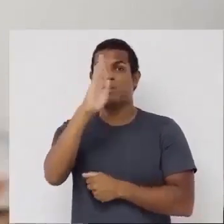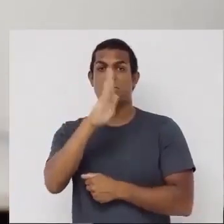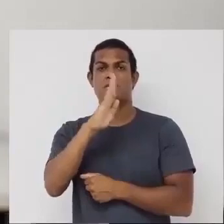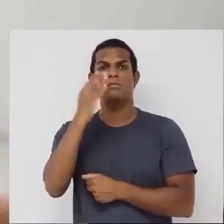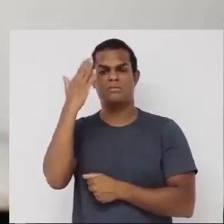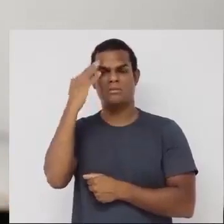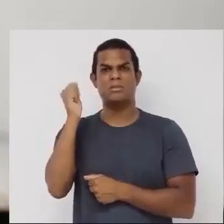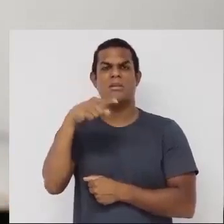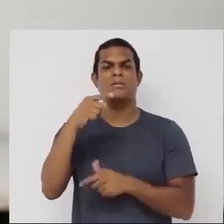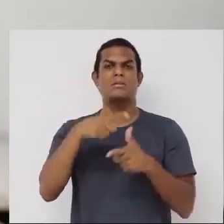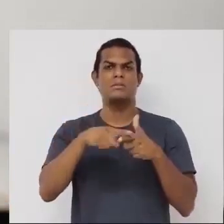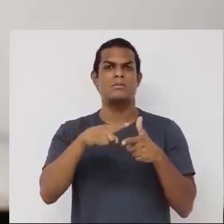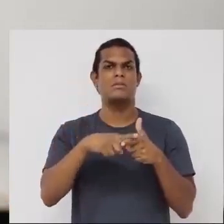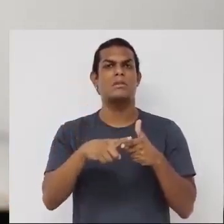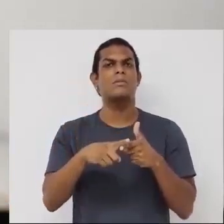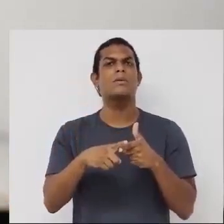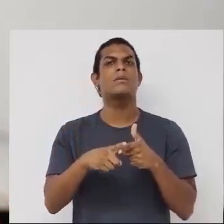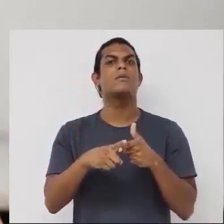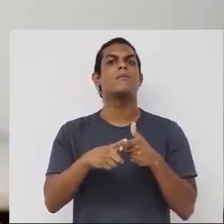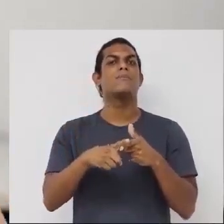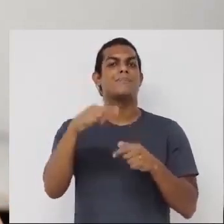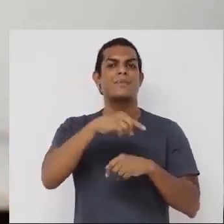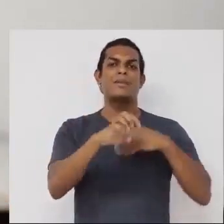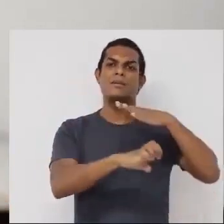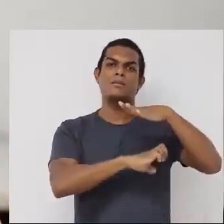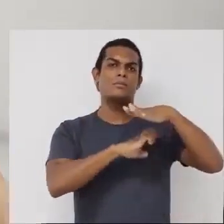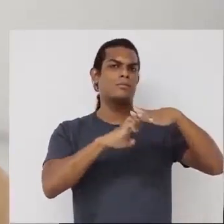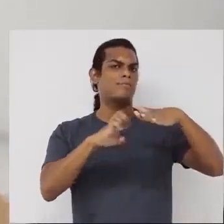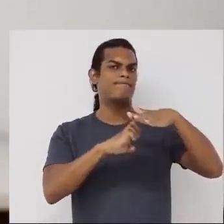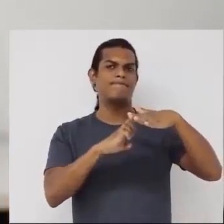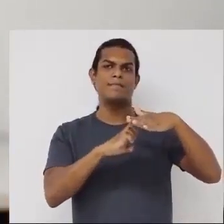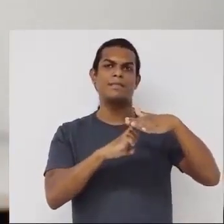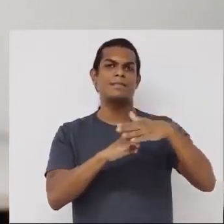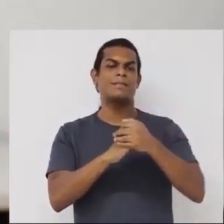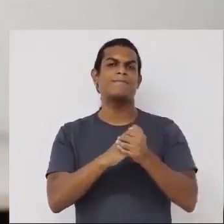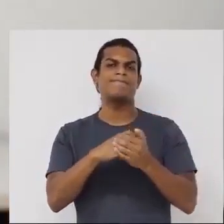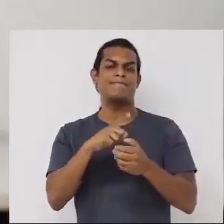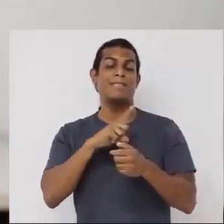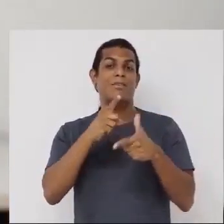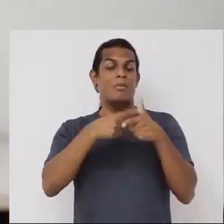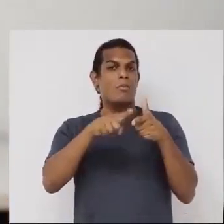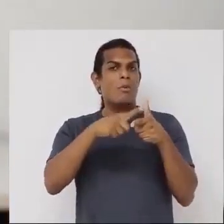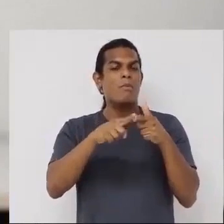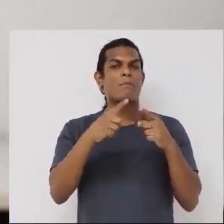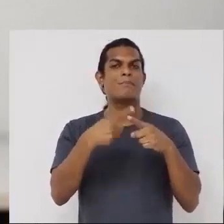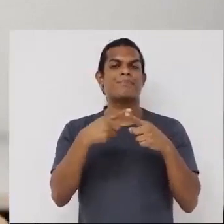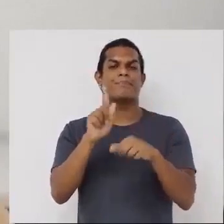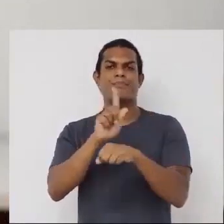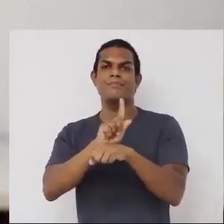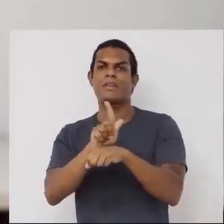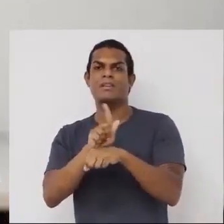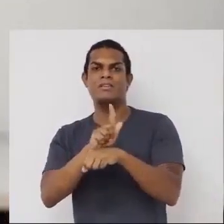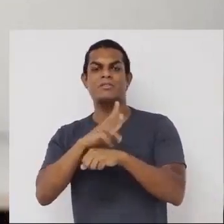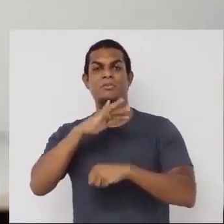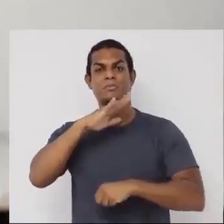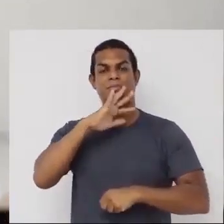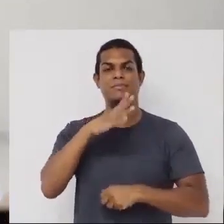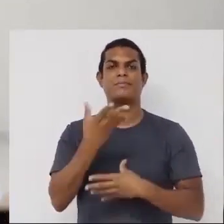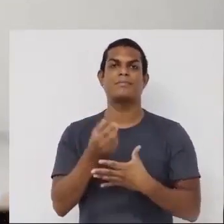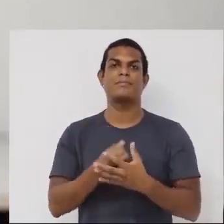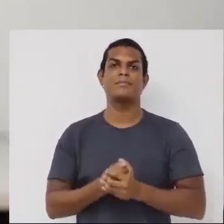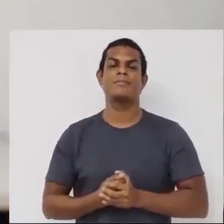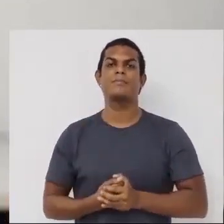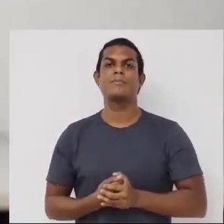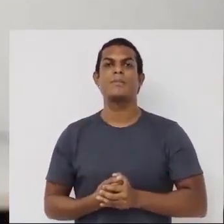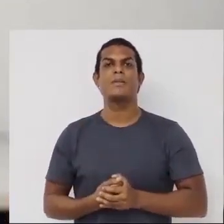de que a empresa não vinha dando resultado por um problema de gestão financeira. E aí, só para que você